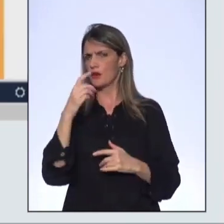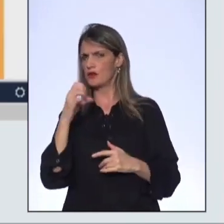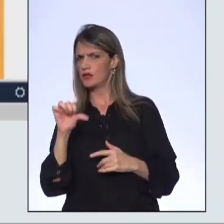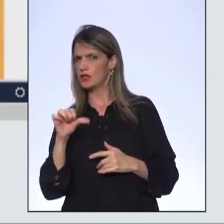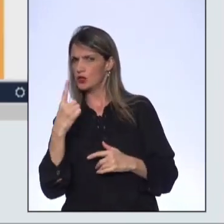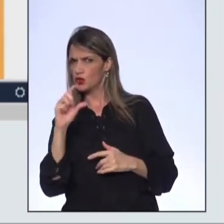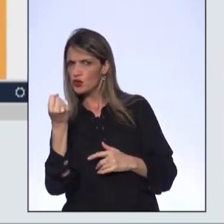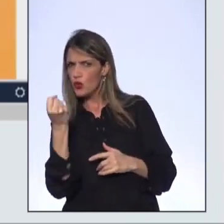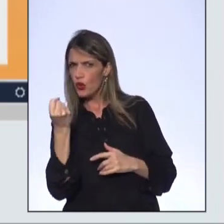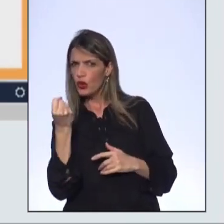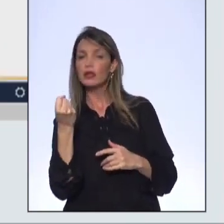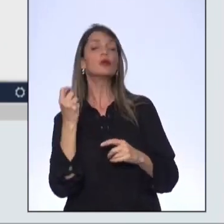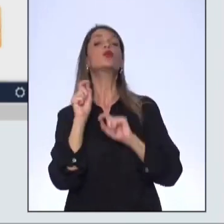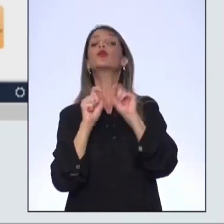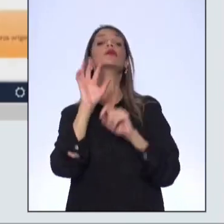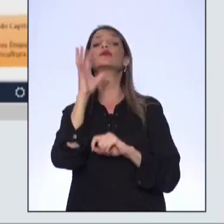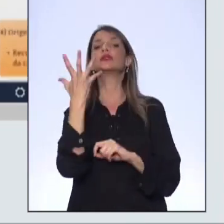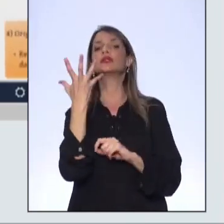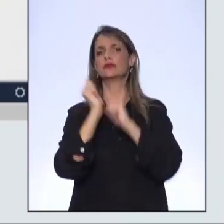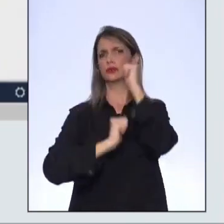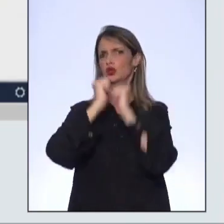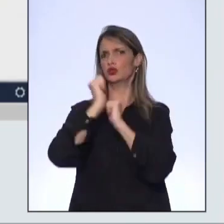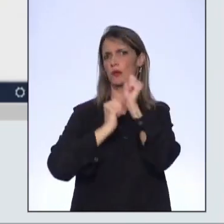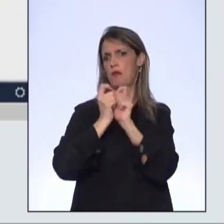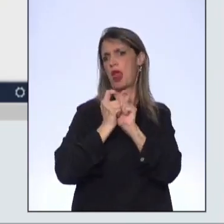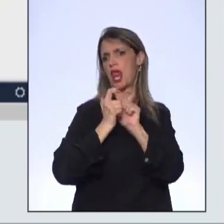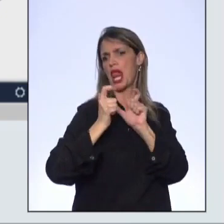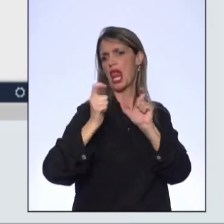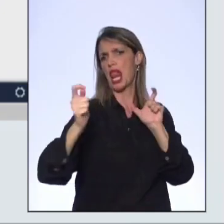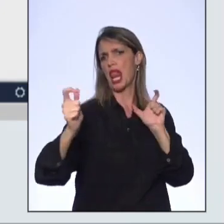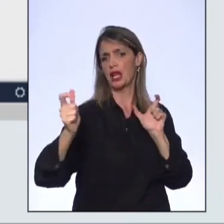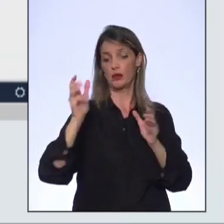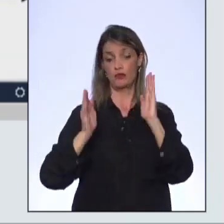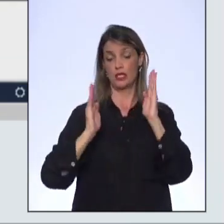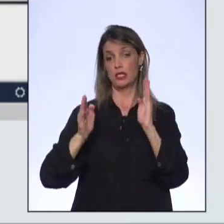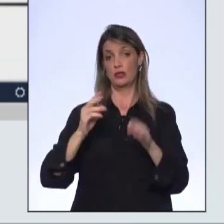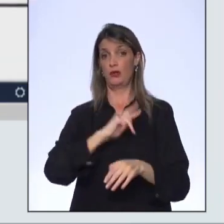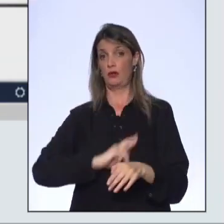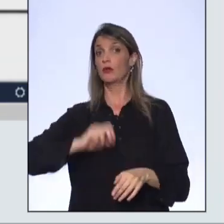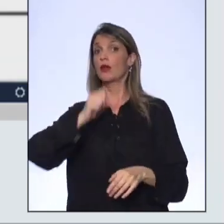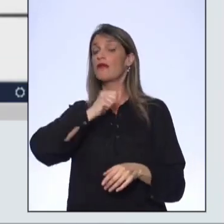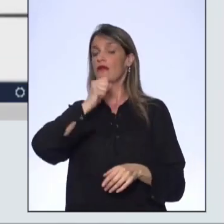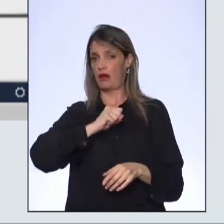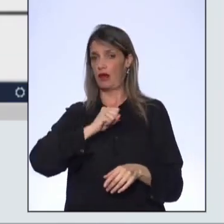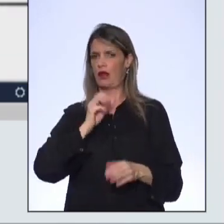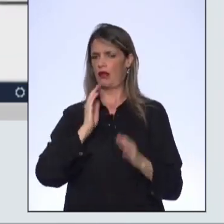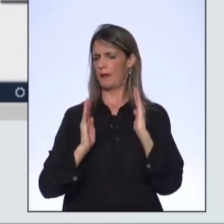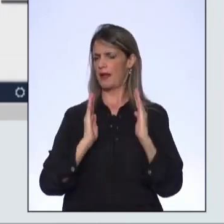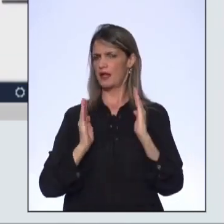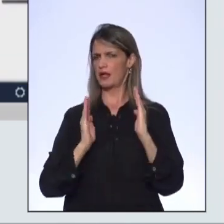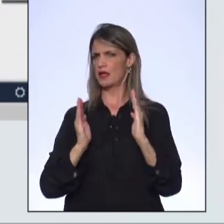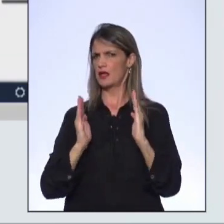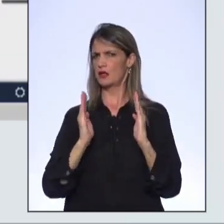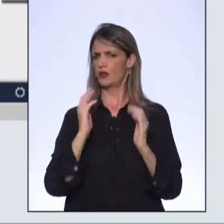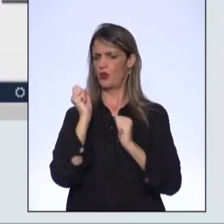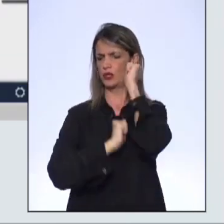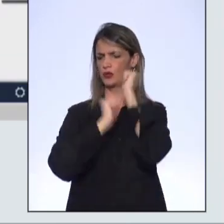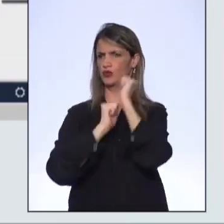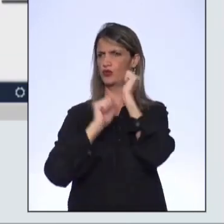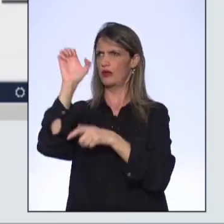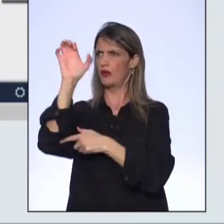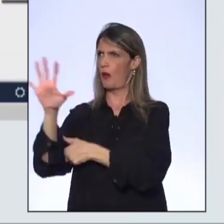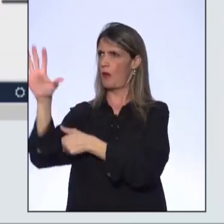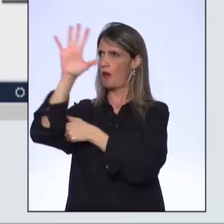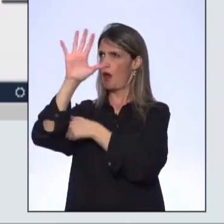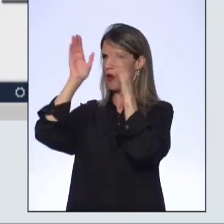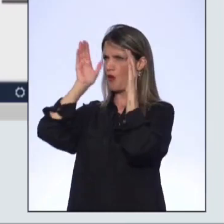favoreceu o crescimento do setor industrial brasileiro durante a República Velha. Neste período, a indústria europeia estava totalmente